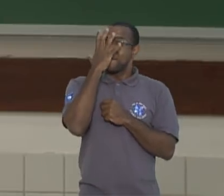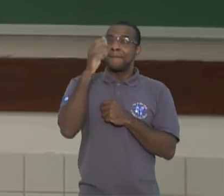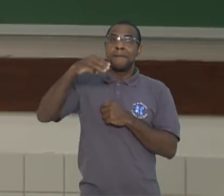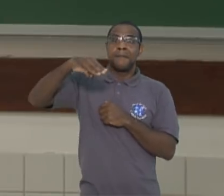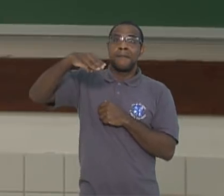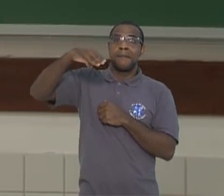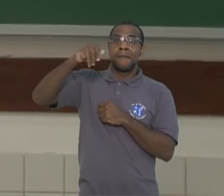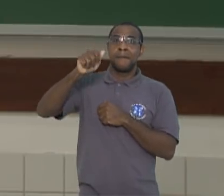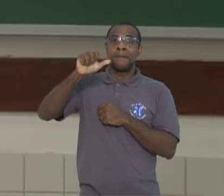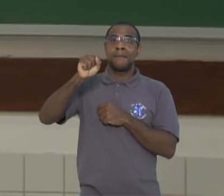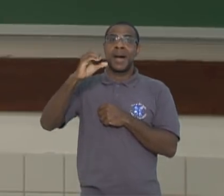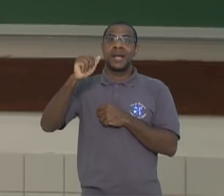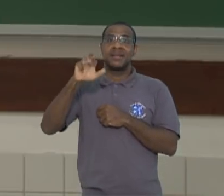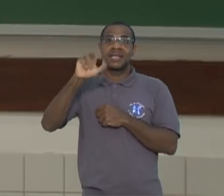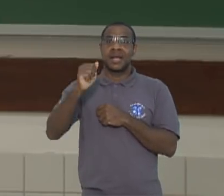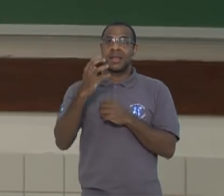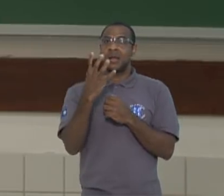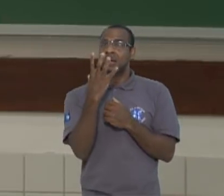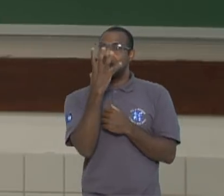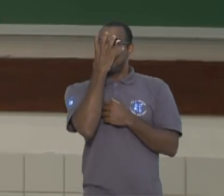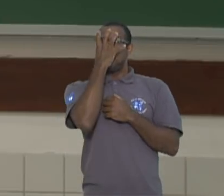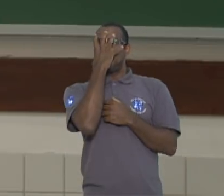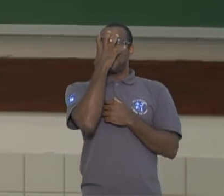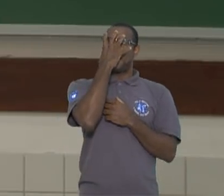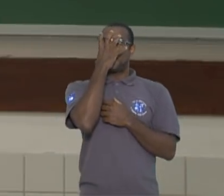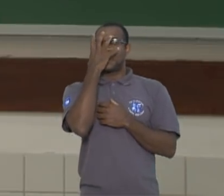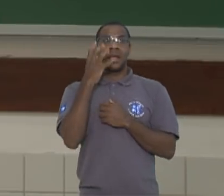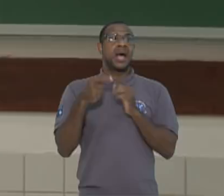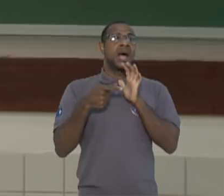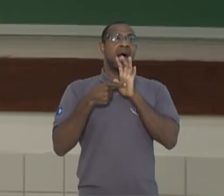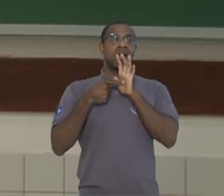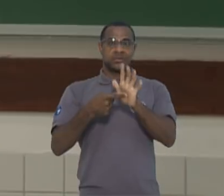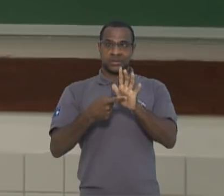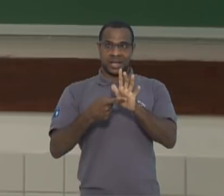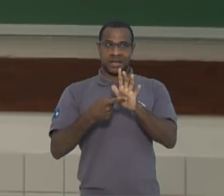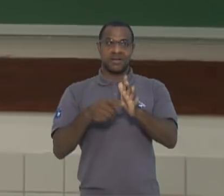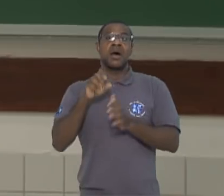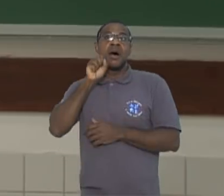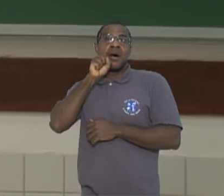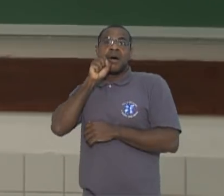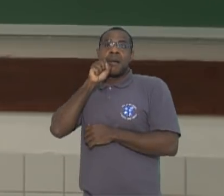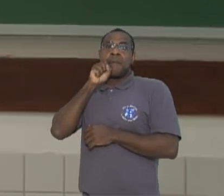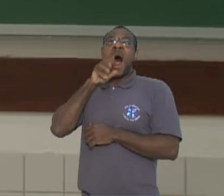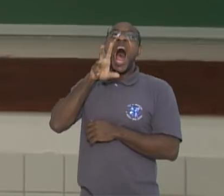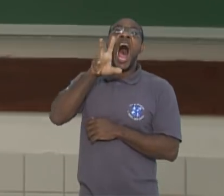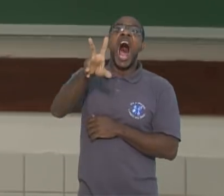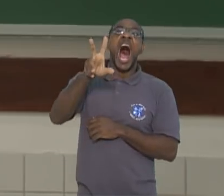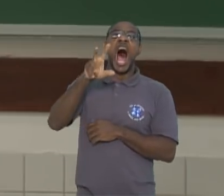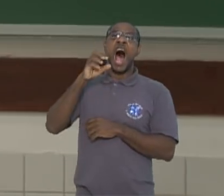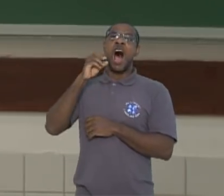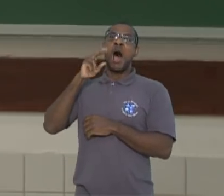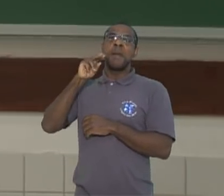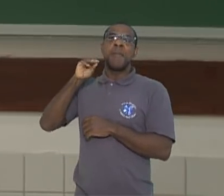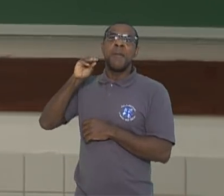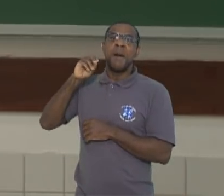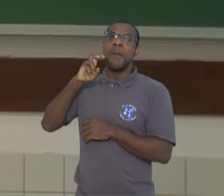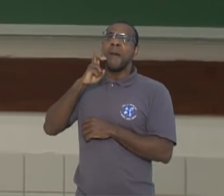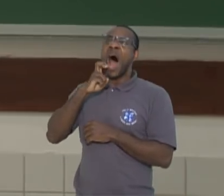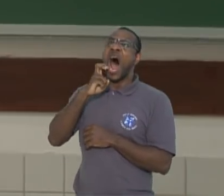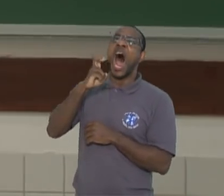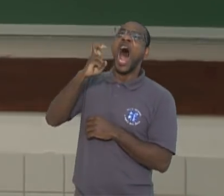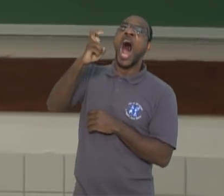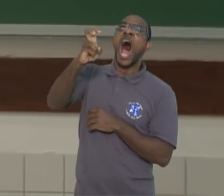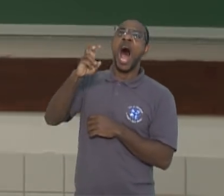né, esculpidas na madeira, ajudava a projetar a voz, né? Fazer com que a voz fosse mais longe,